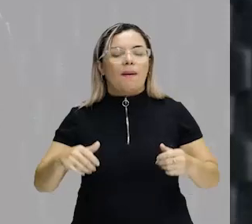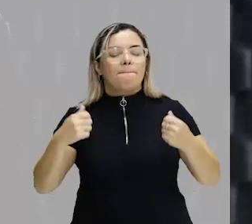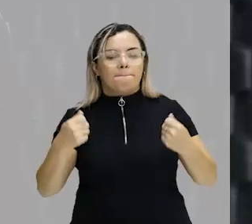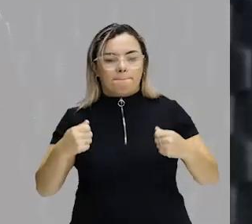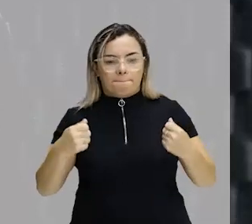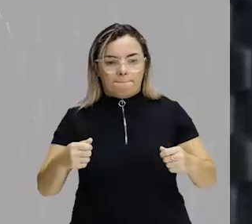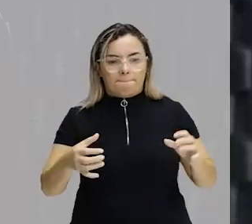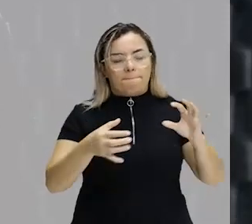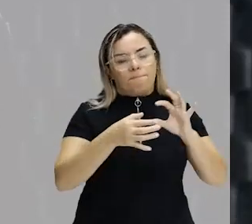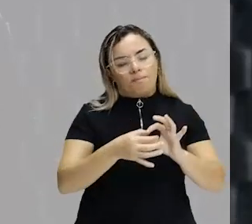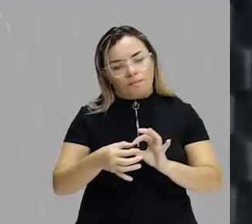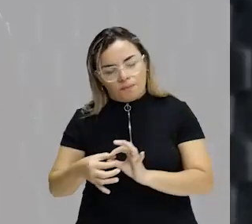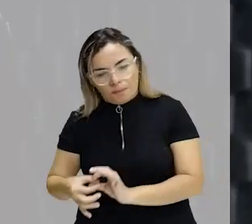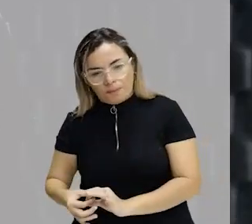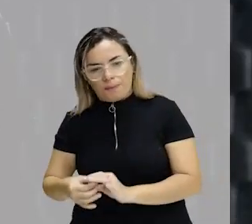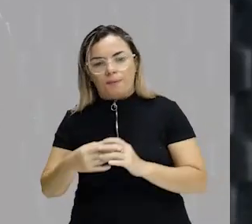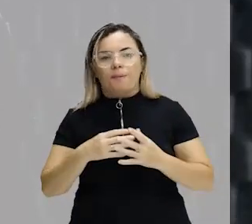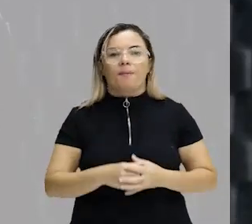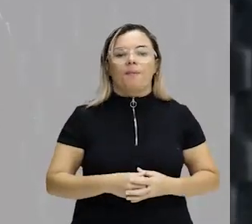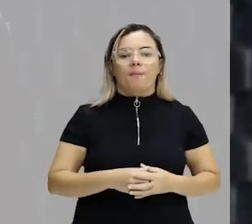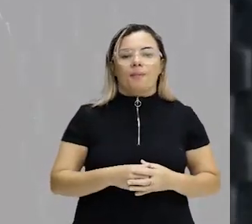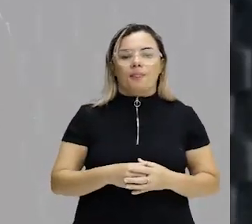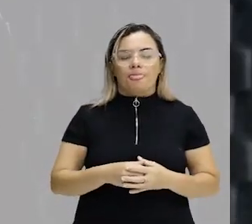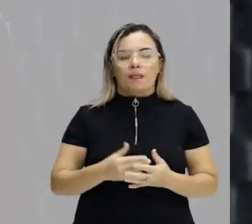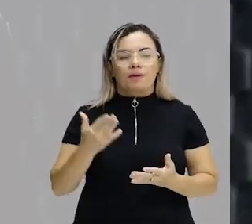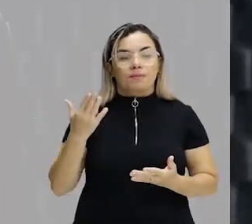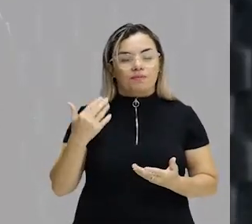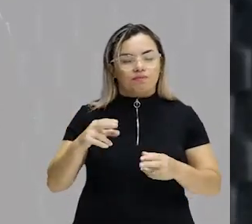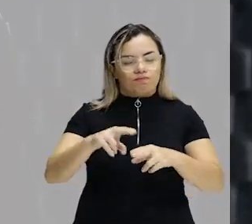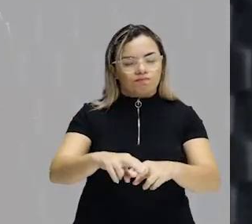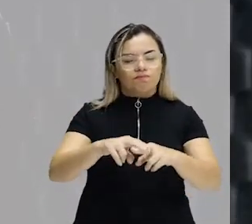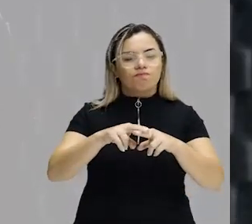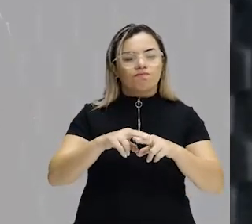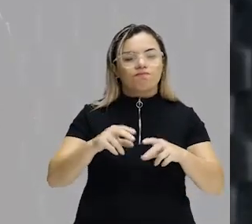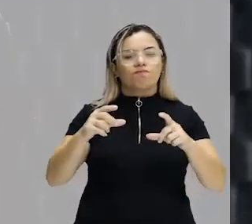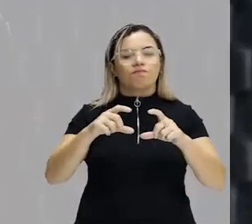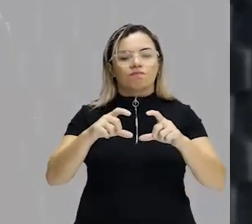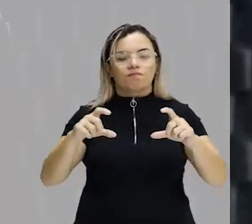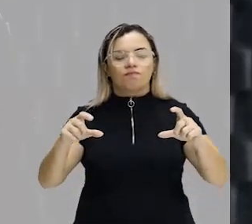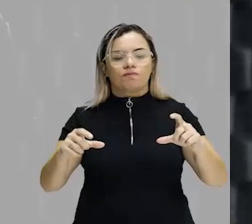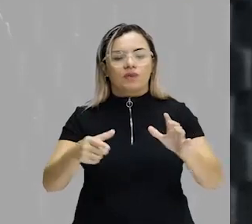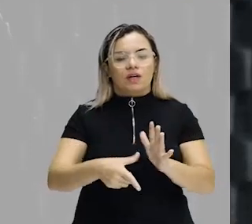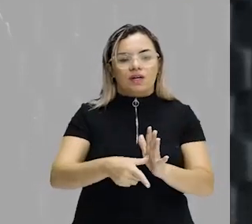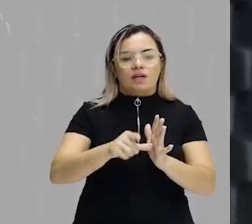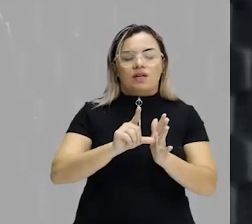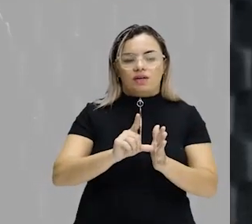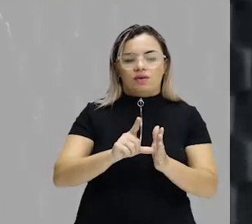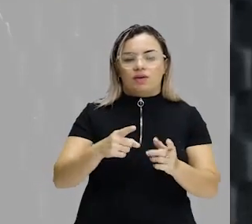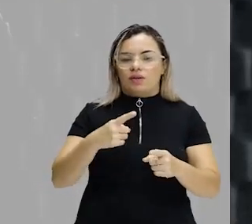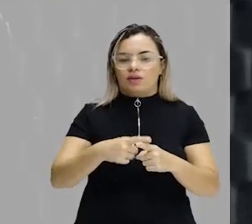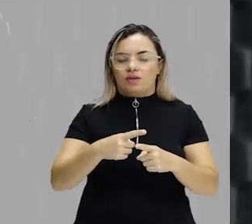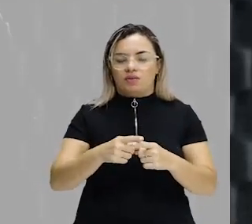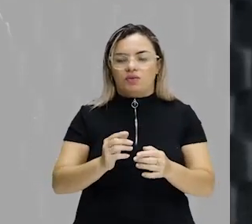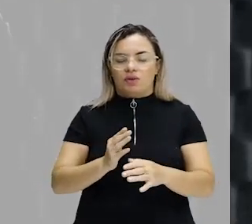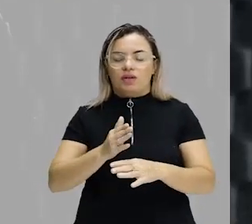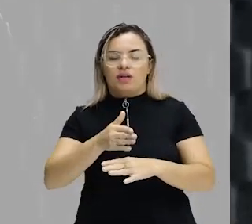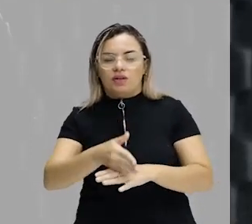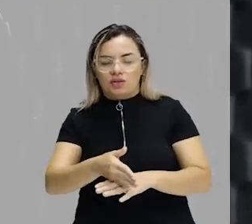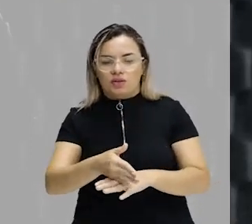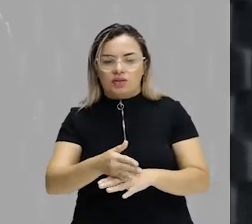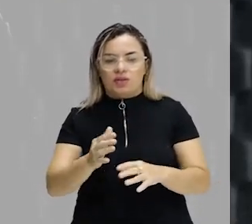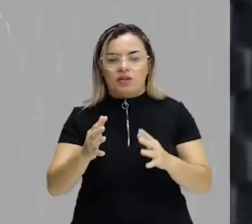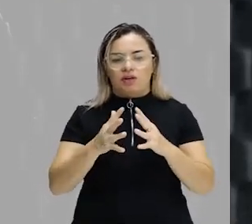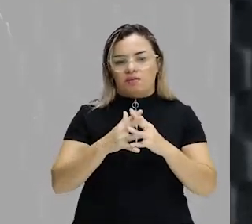situação antes. Não se meteu na briga, não se envolveu, porque afinal de contas aquilo não é causa dele. Então eu estou dando uma